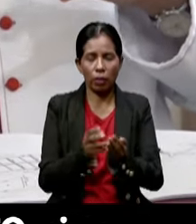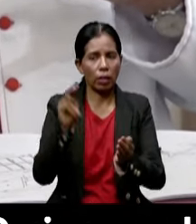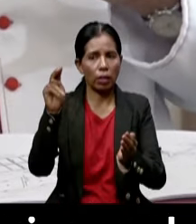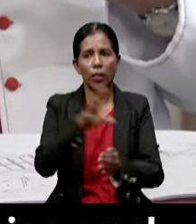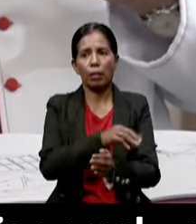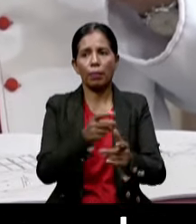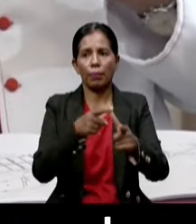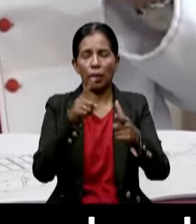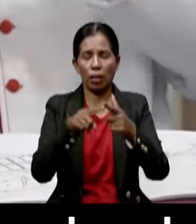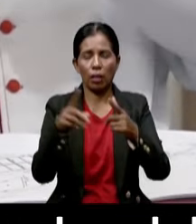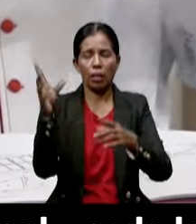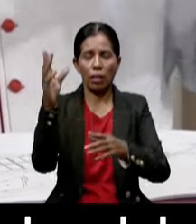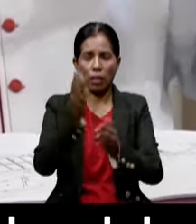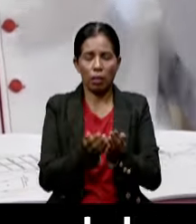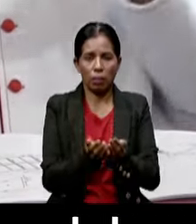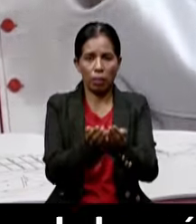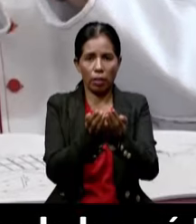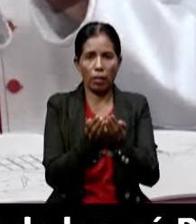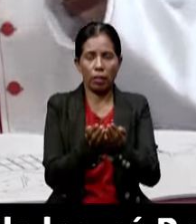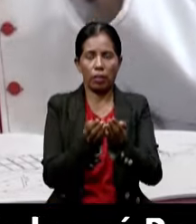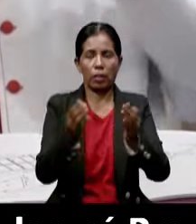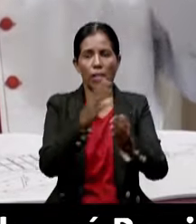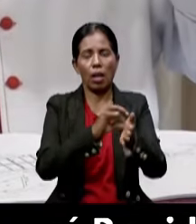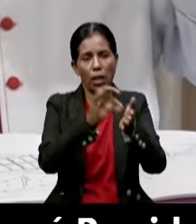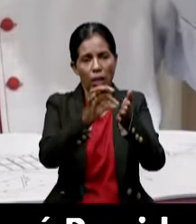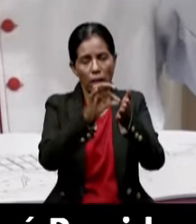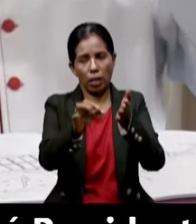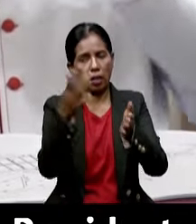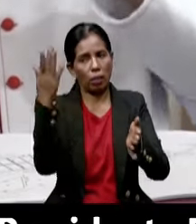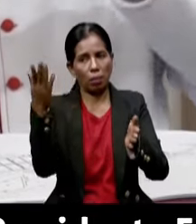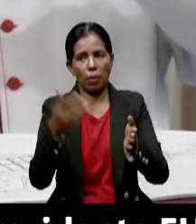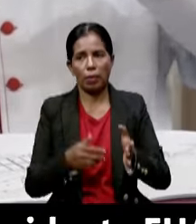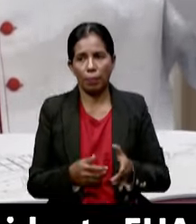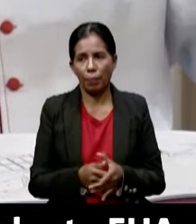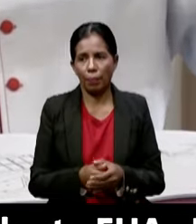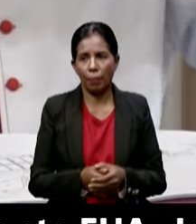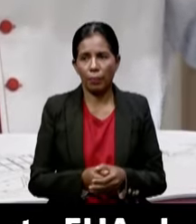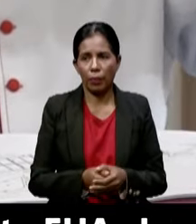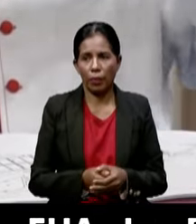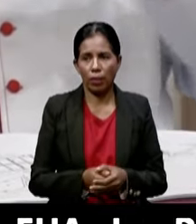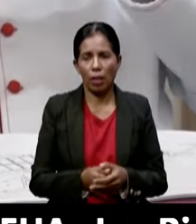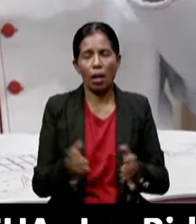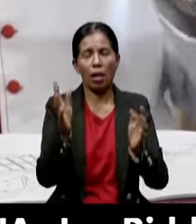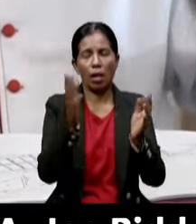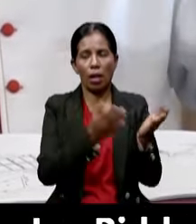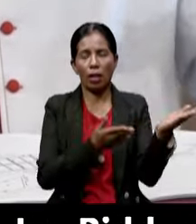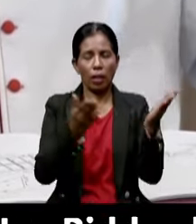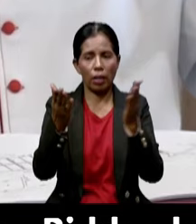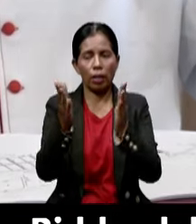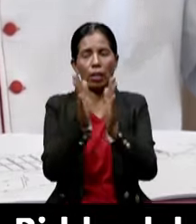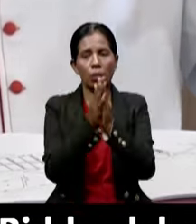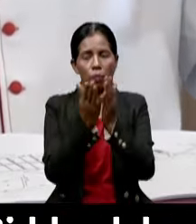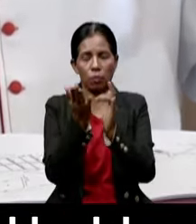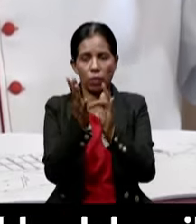altar Ninha Lolon, né, que é que na Bá, isso aí é o Evangelho, o Cruz, no